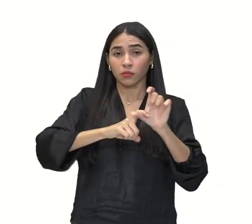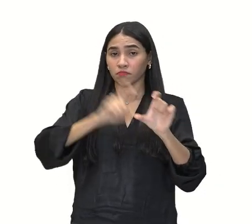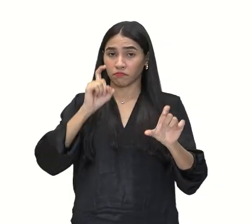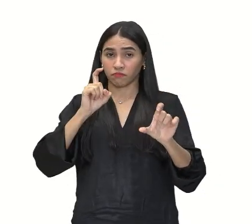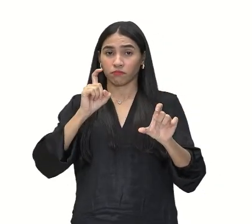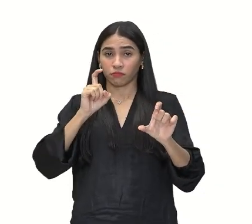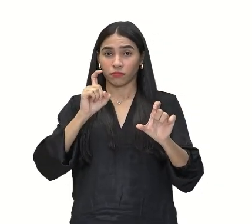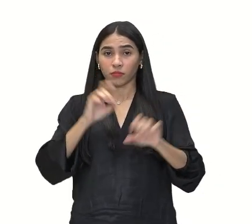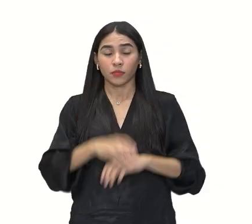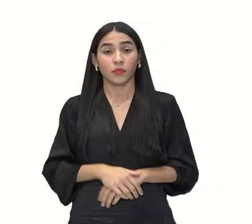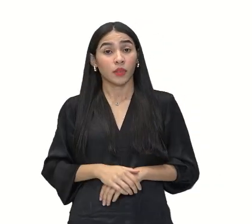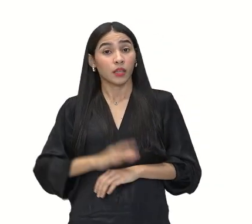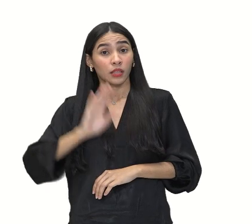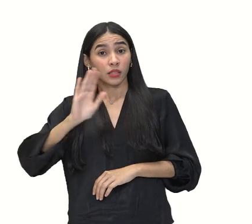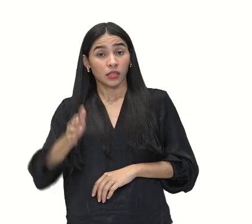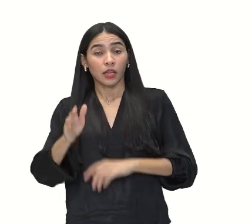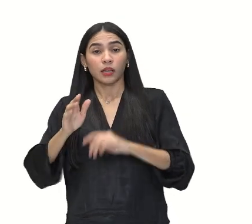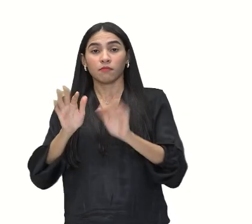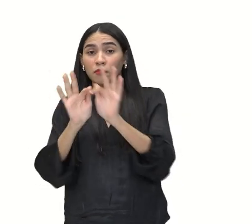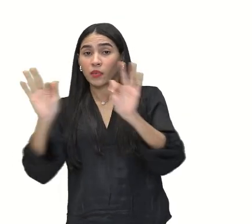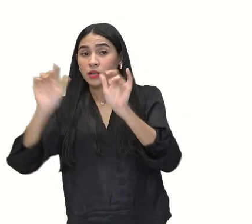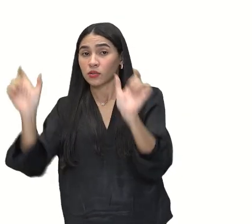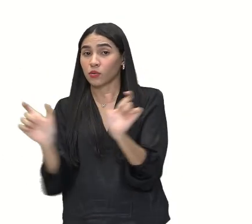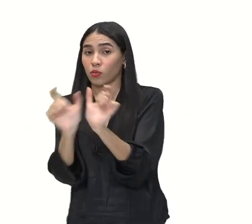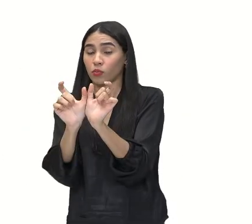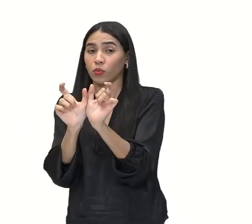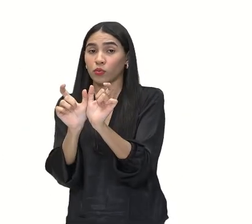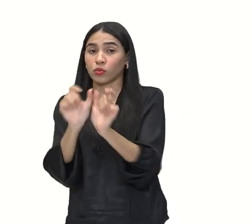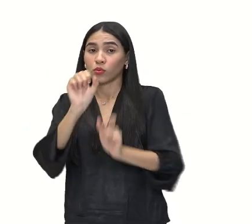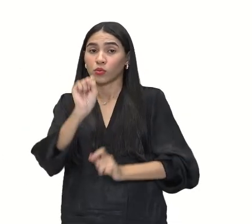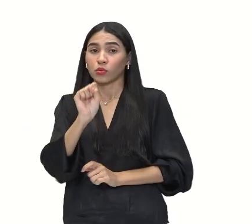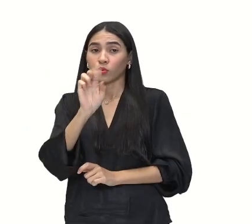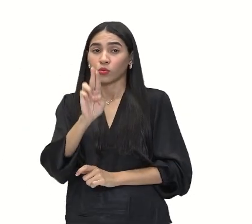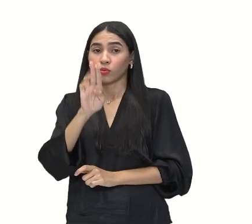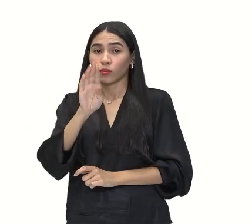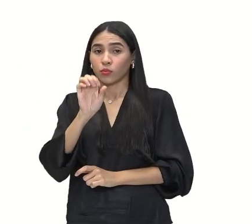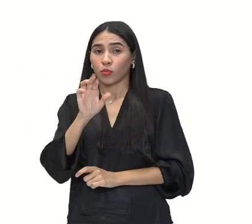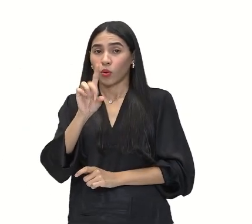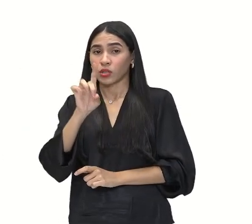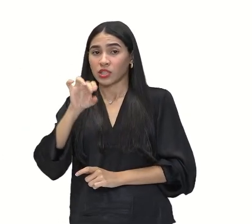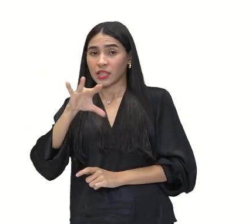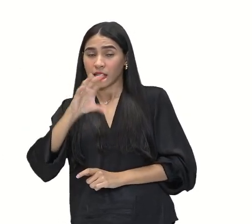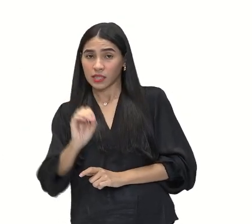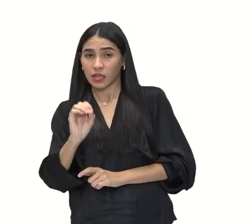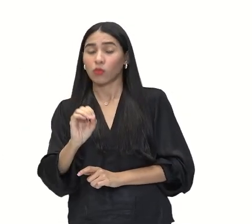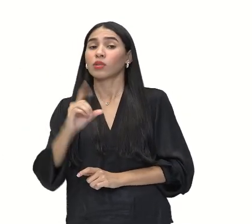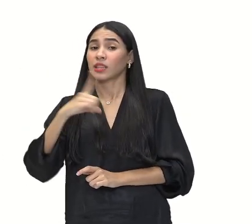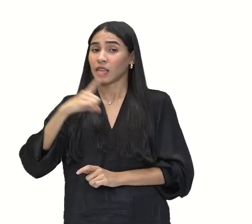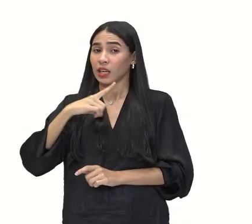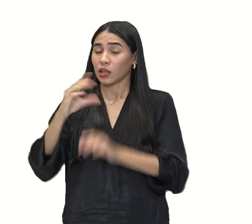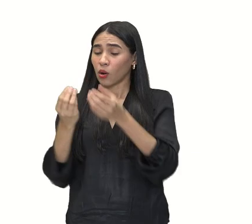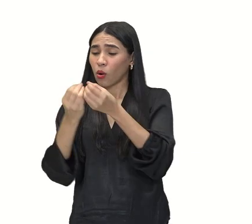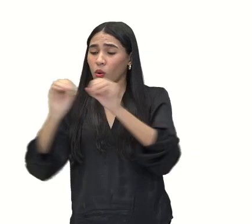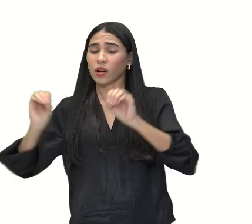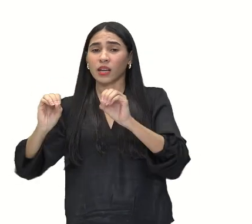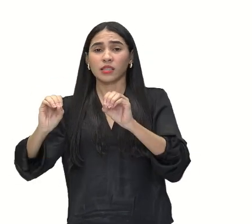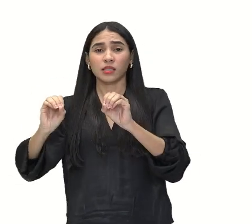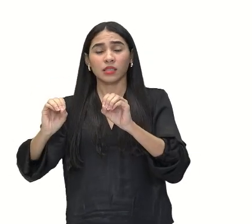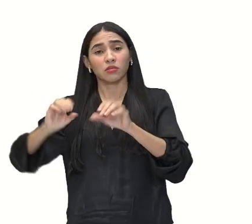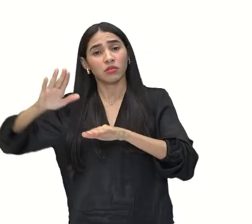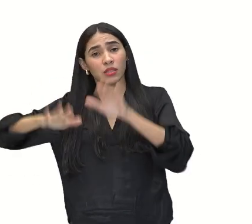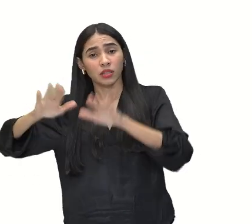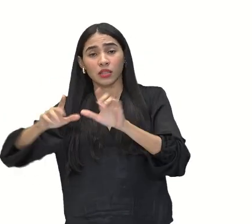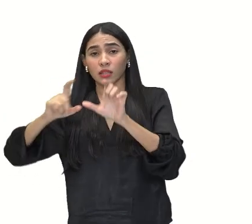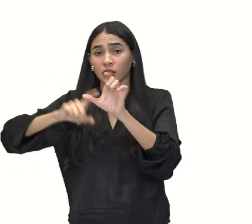independentes. Já um período composto por subordinação, ele possui orações dependentes